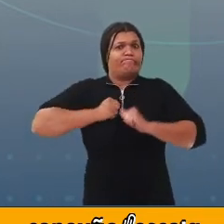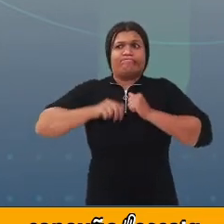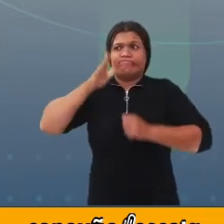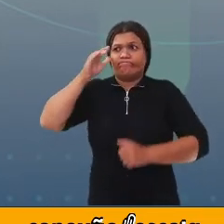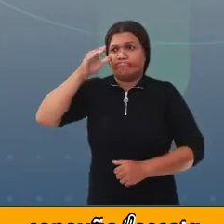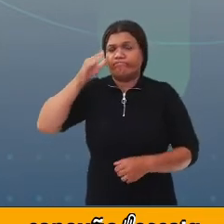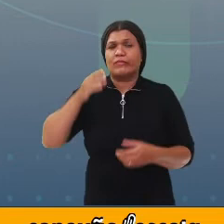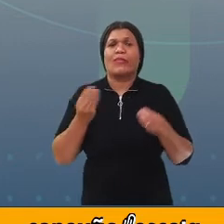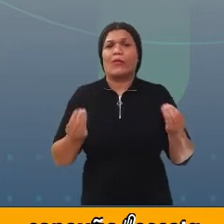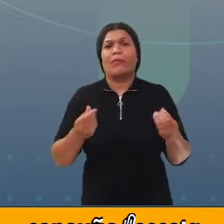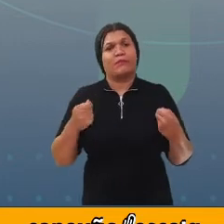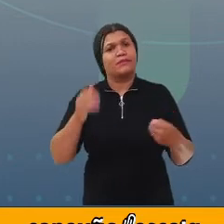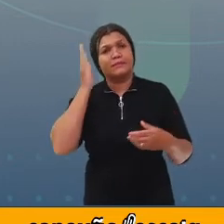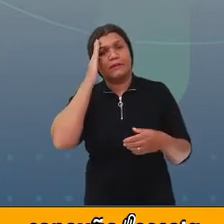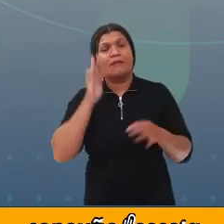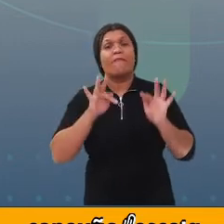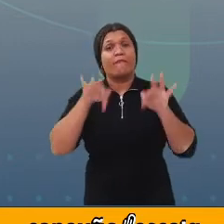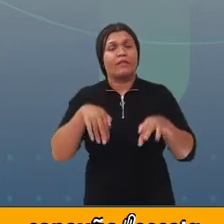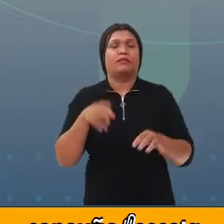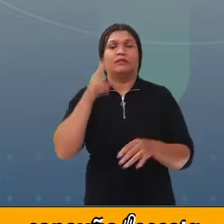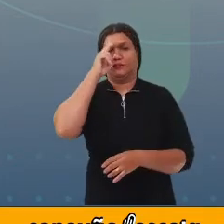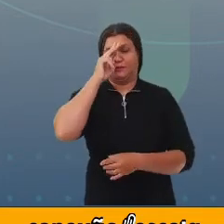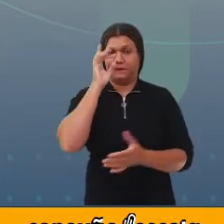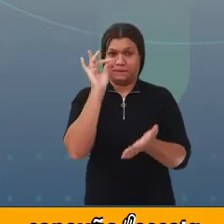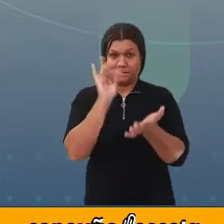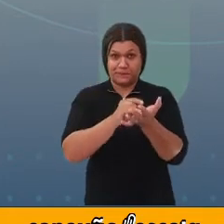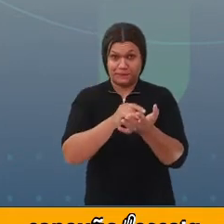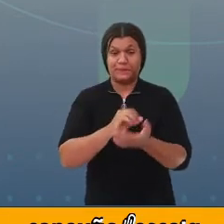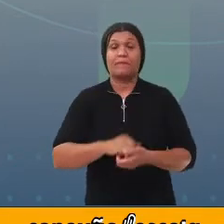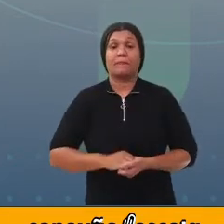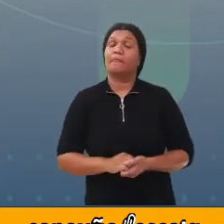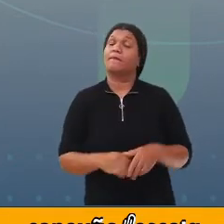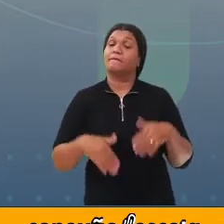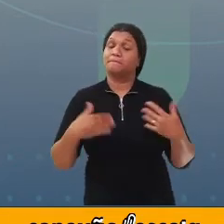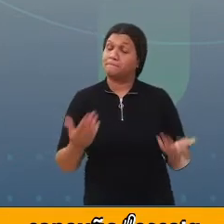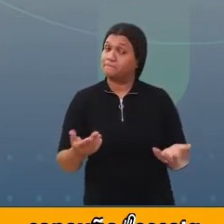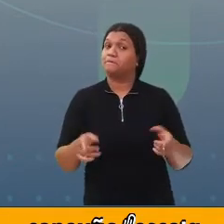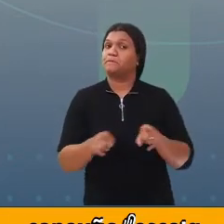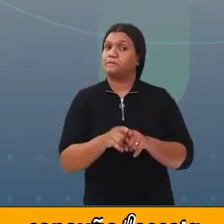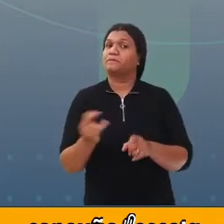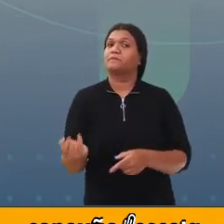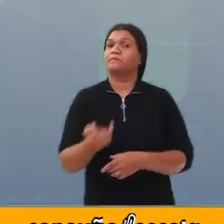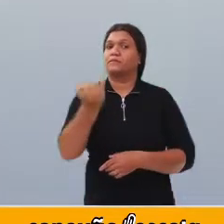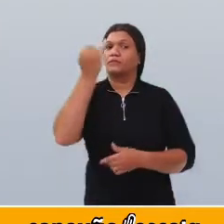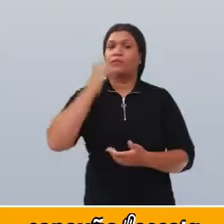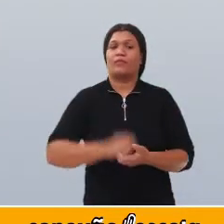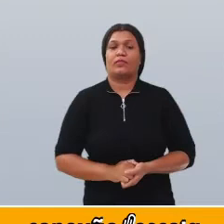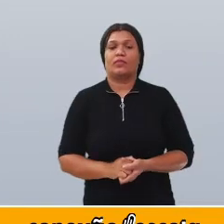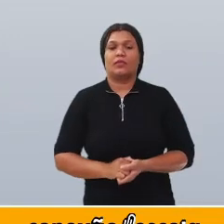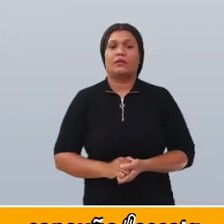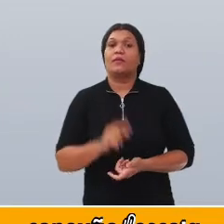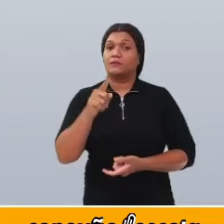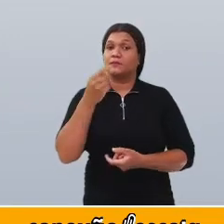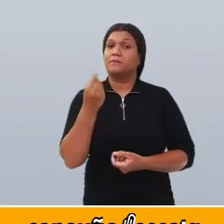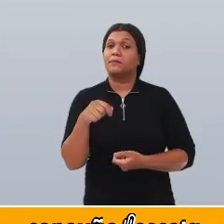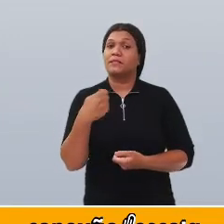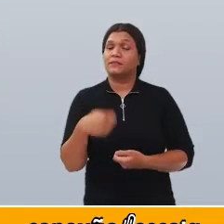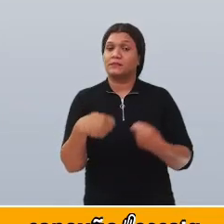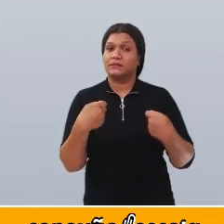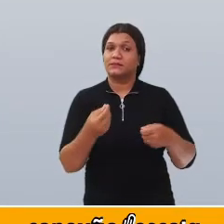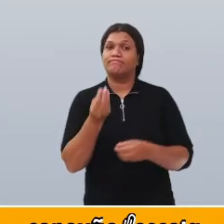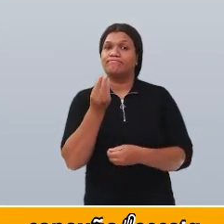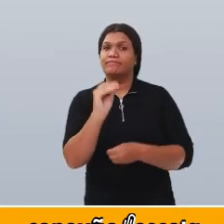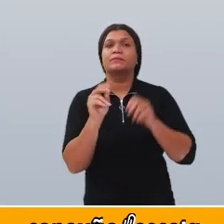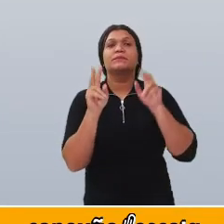o desfecho de uma história, não é verdade? Ah, importante. Dê um título para a sua